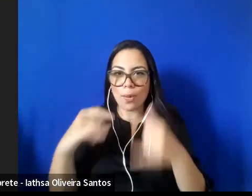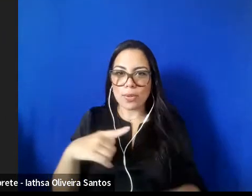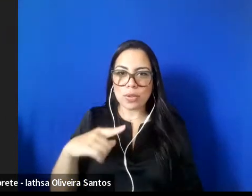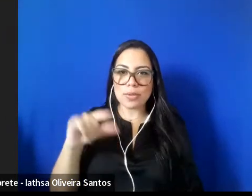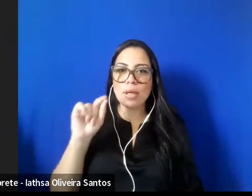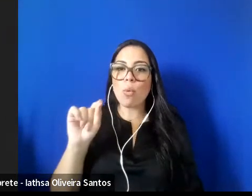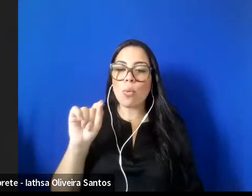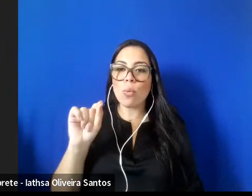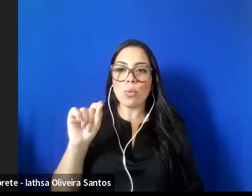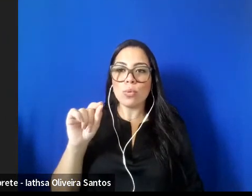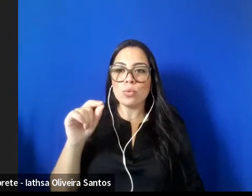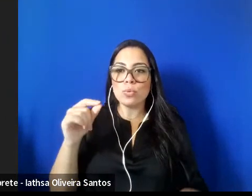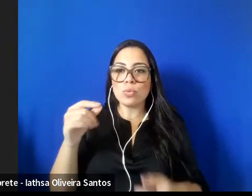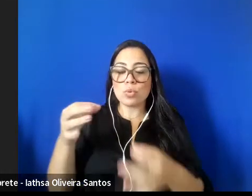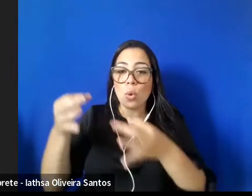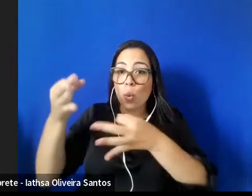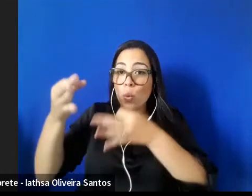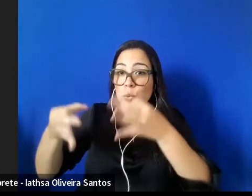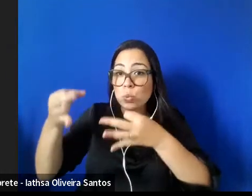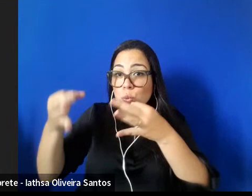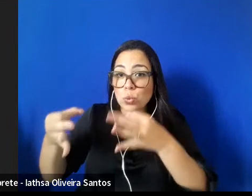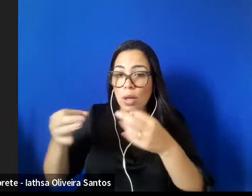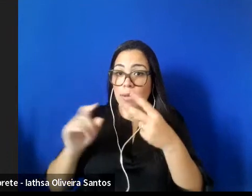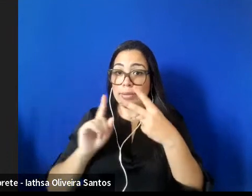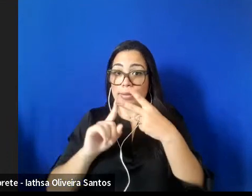juiz não, a segunda conclusão, ele não